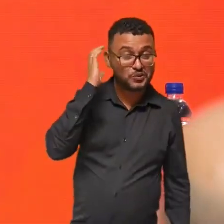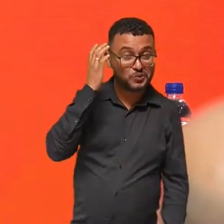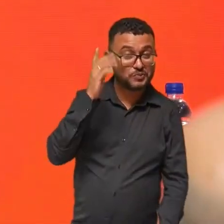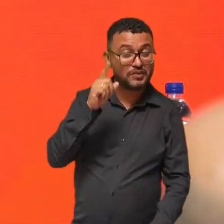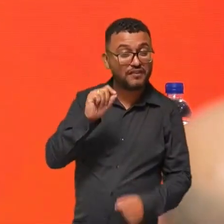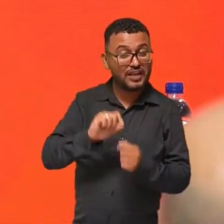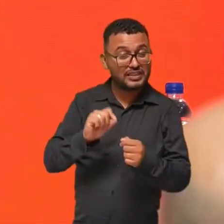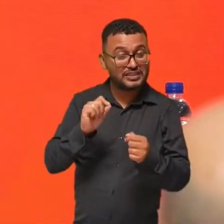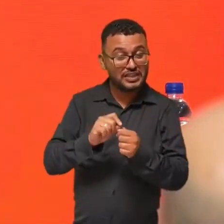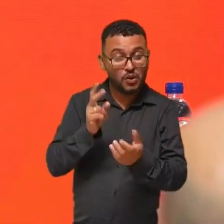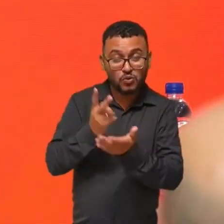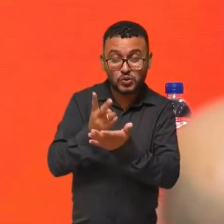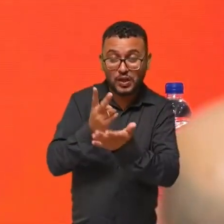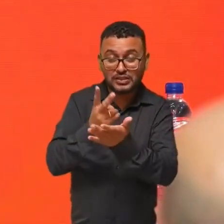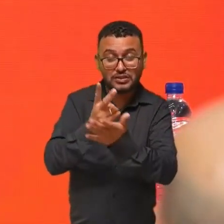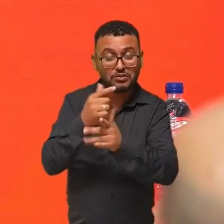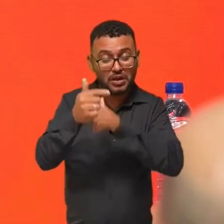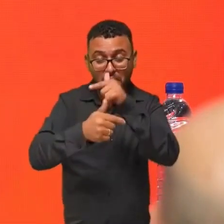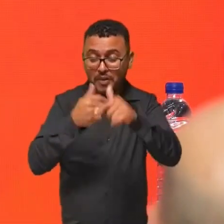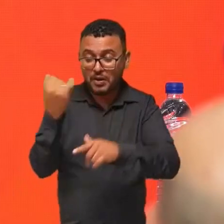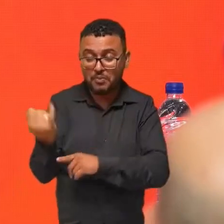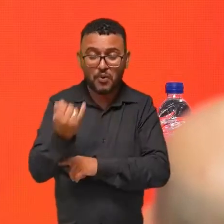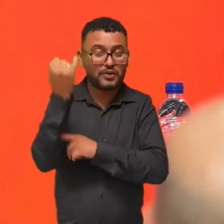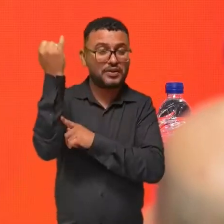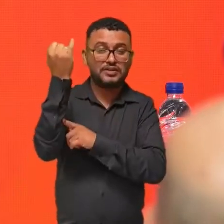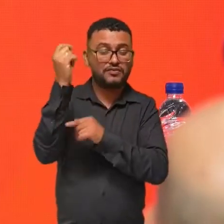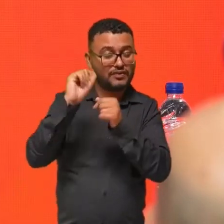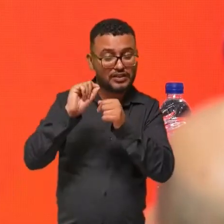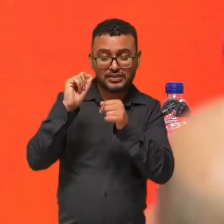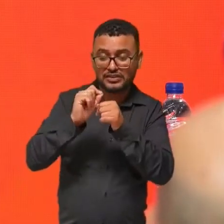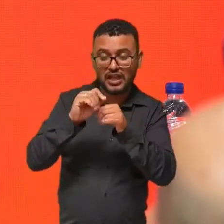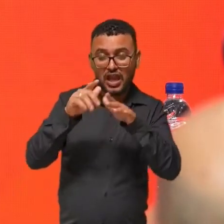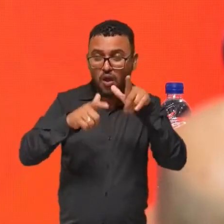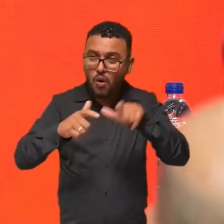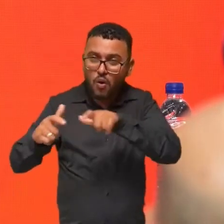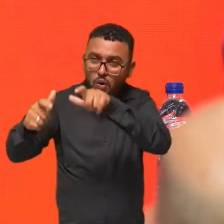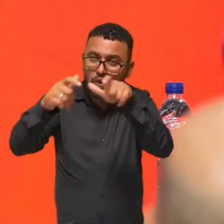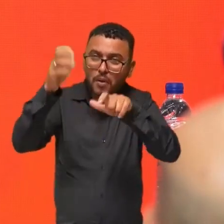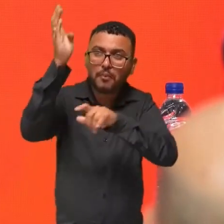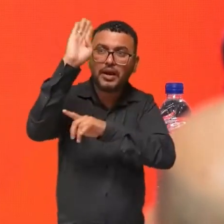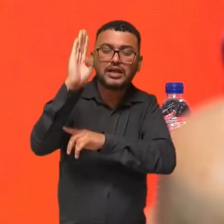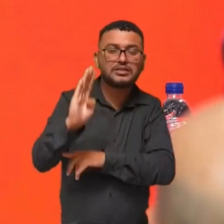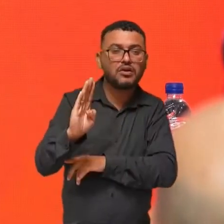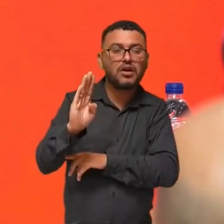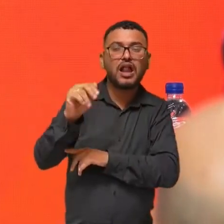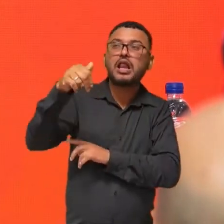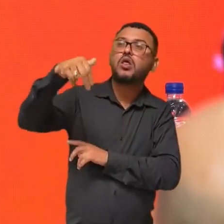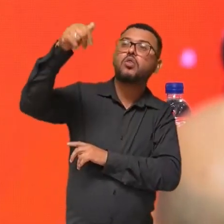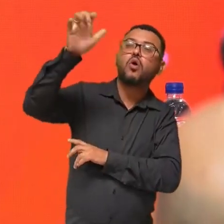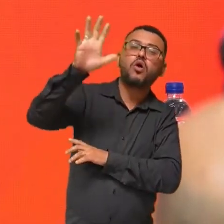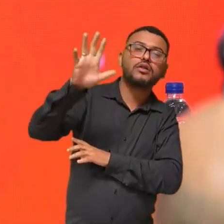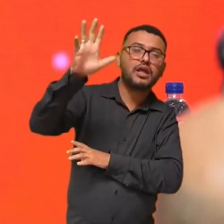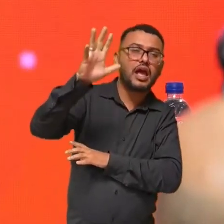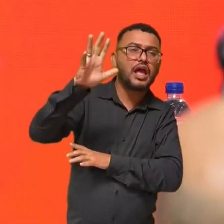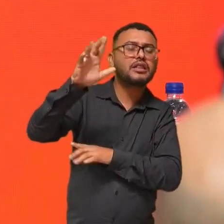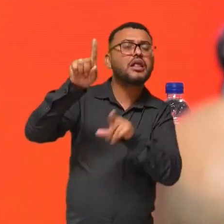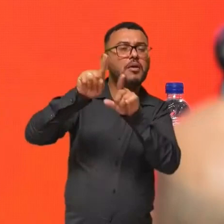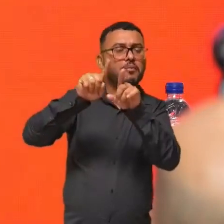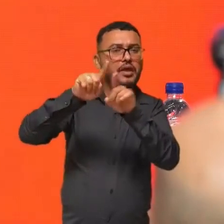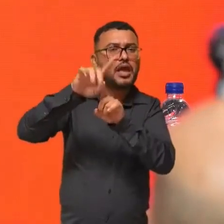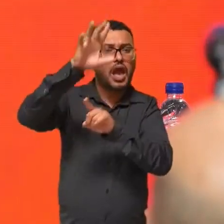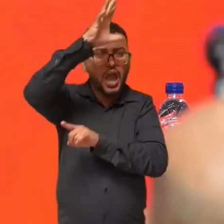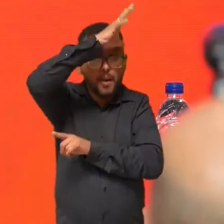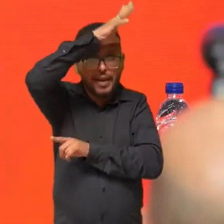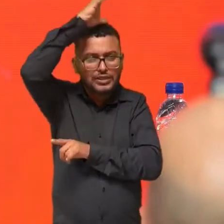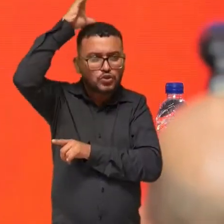importante e fundamental ainda em algumas regiões do nosso país, especialmente a região norte, a Amazônia, ainda cumpre um papel fundamental, inclusive